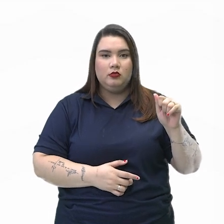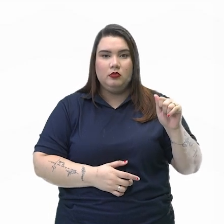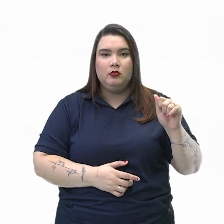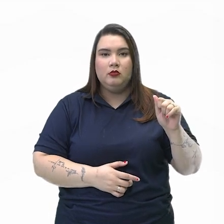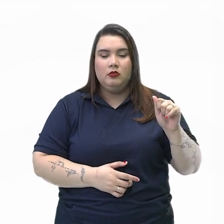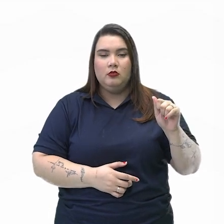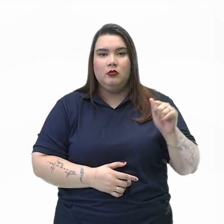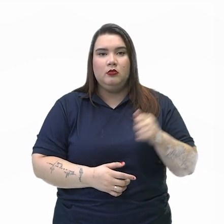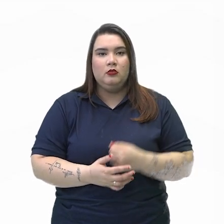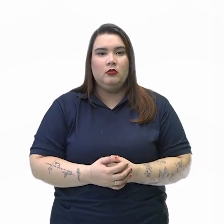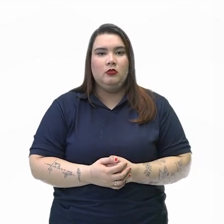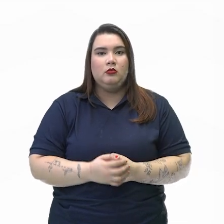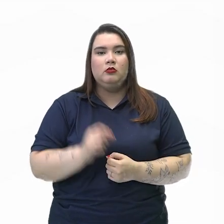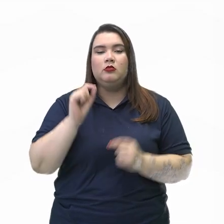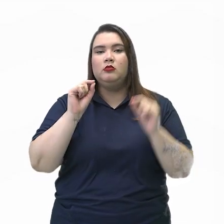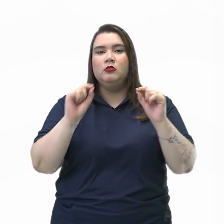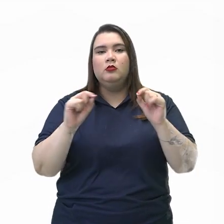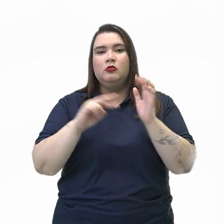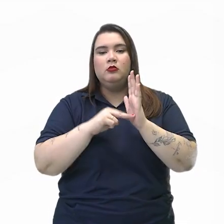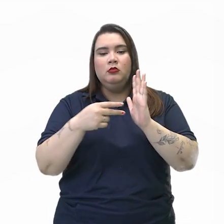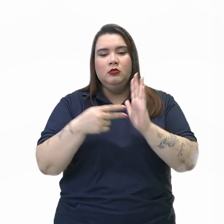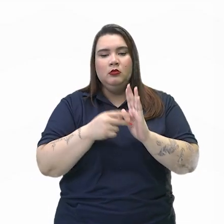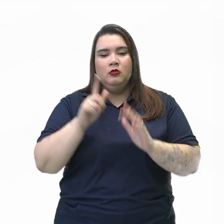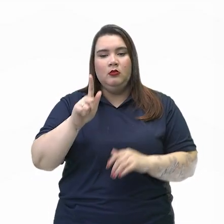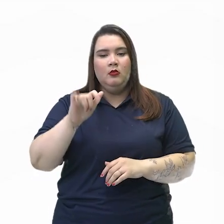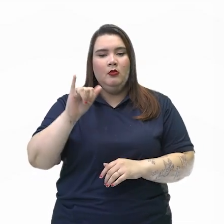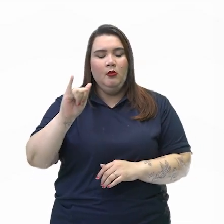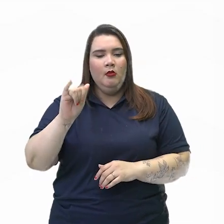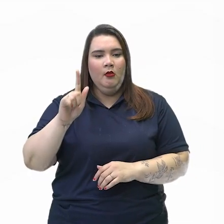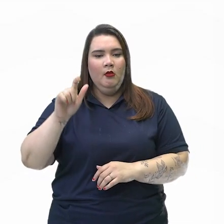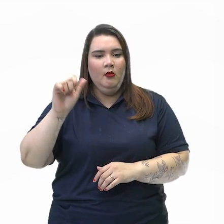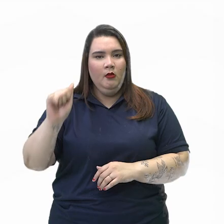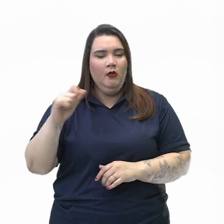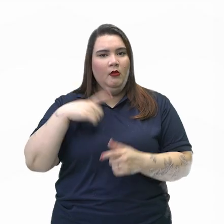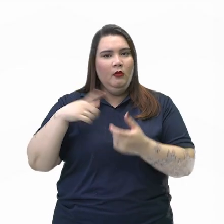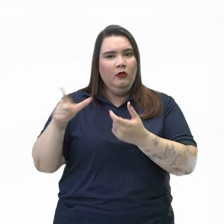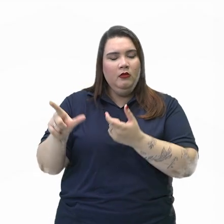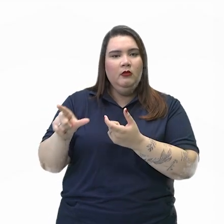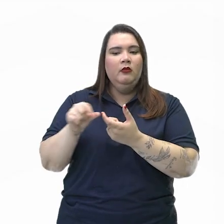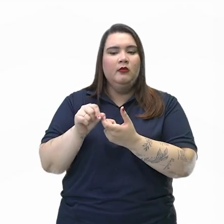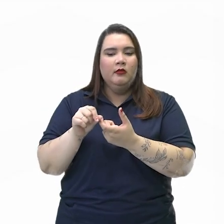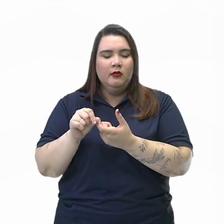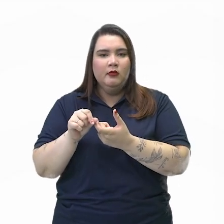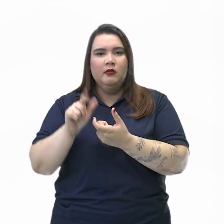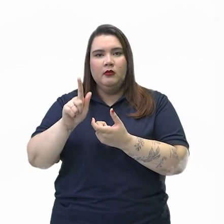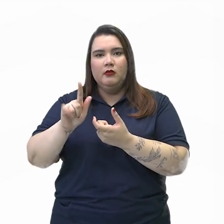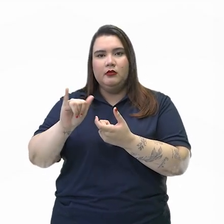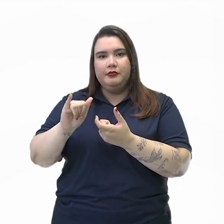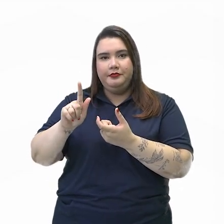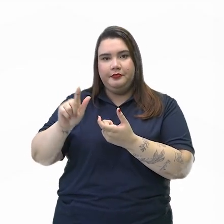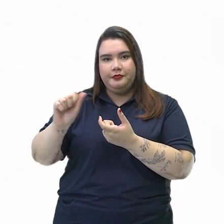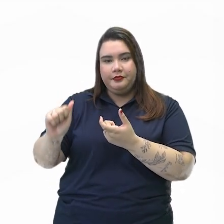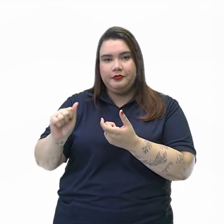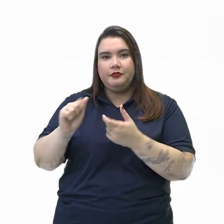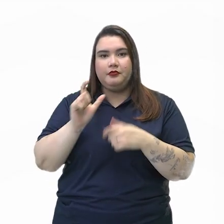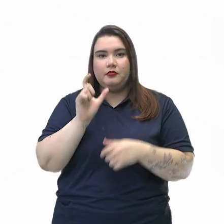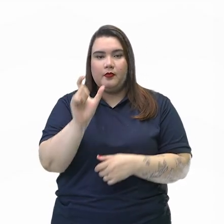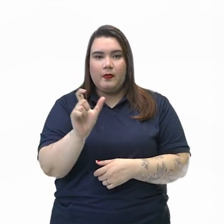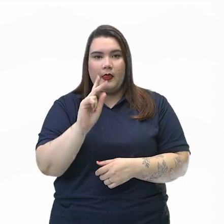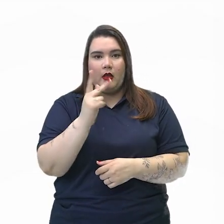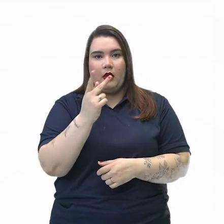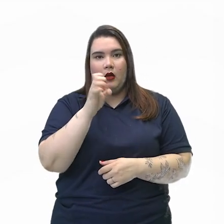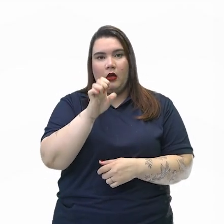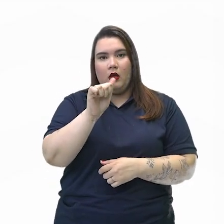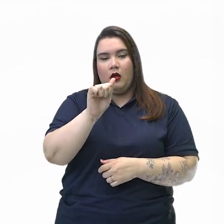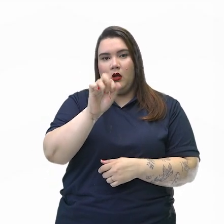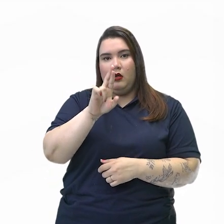você fala gigahertz, tem um prefixo primeiro, que é o prefixo giga, e depois o hertz, que vem em